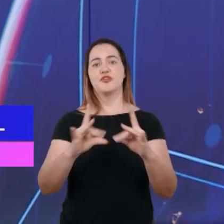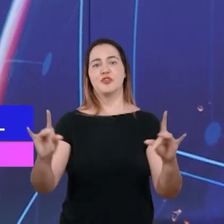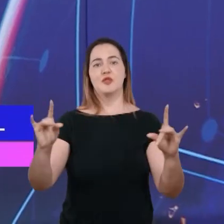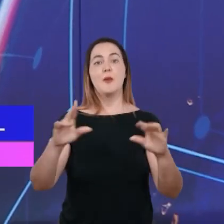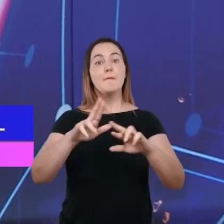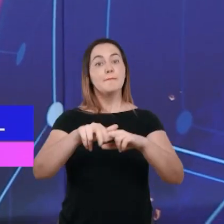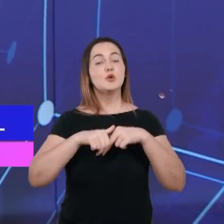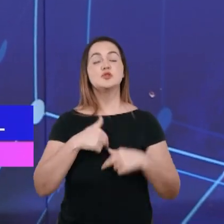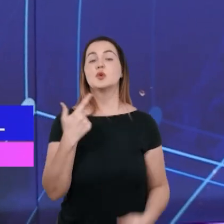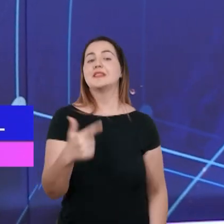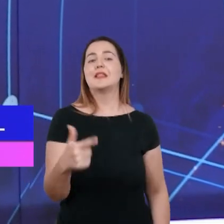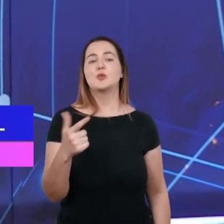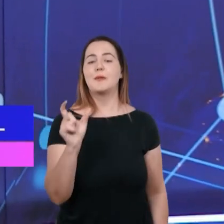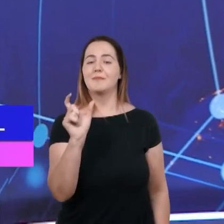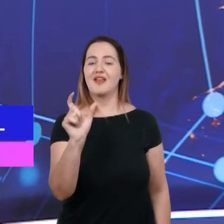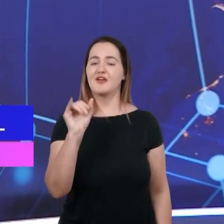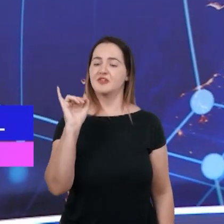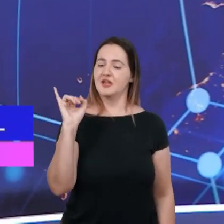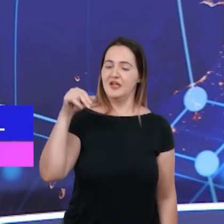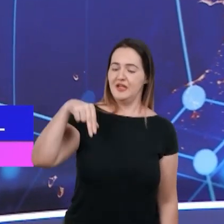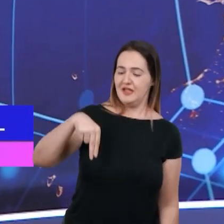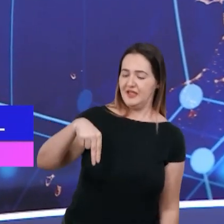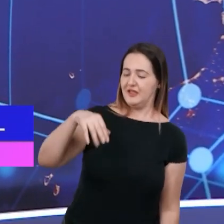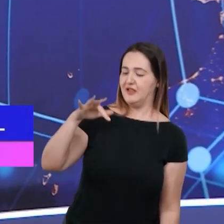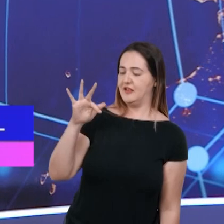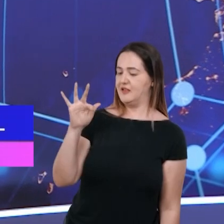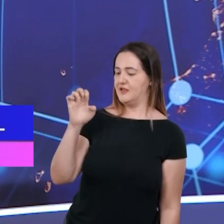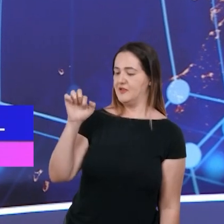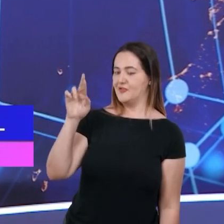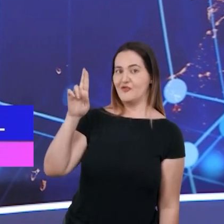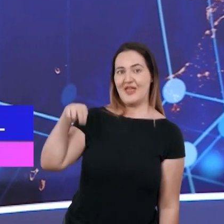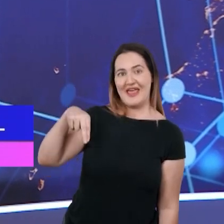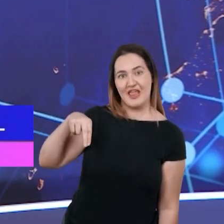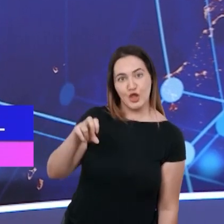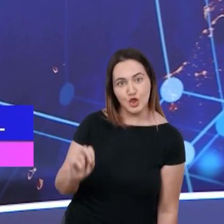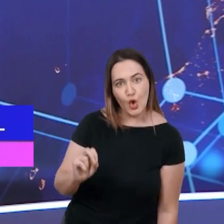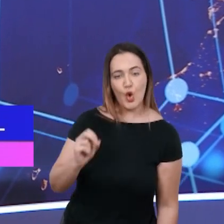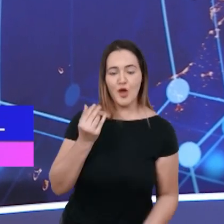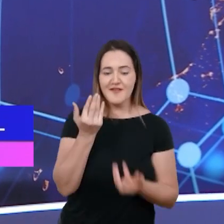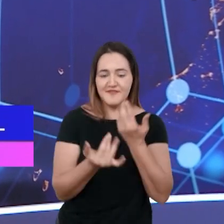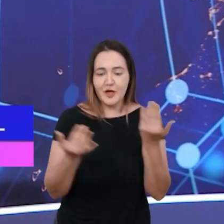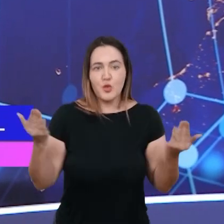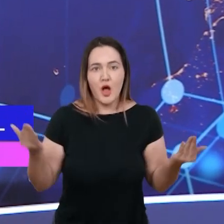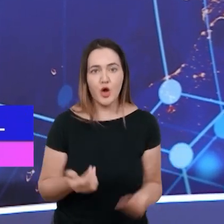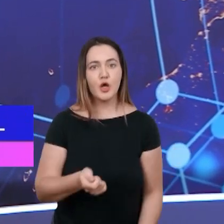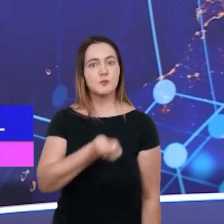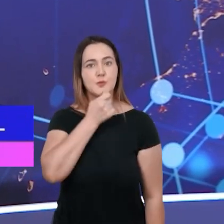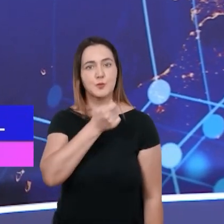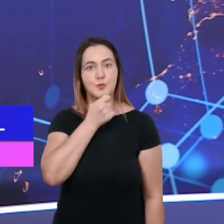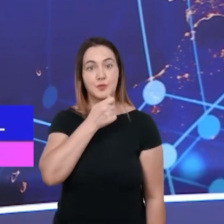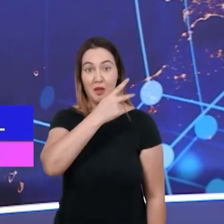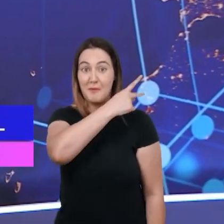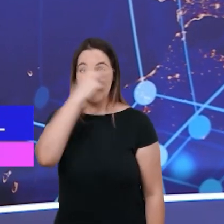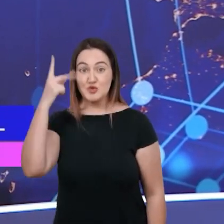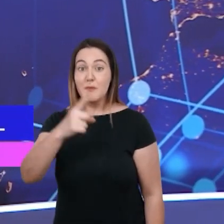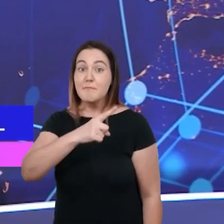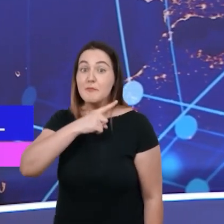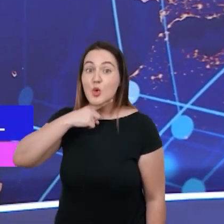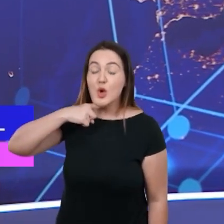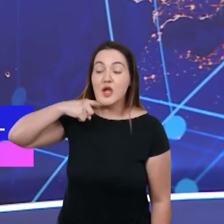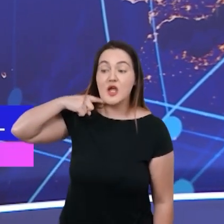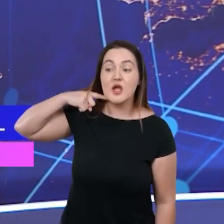Então, não há um inferno nesse momento. Por quê? Os que estão mortos